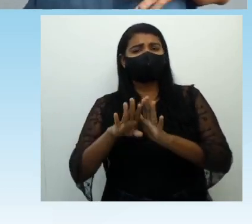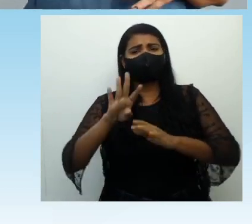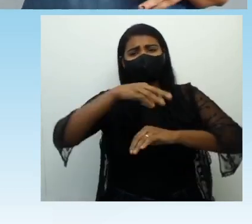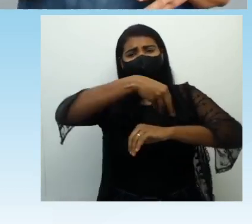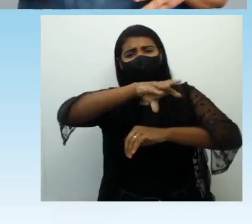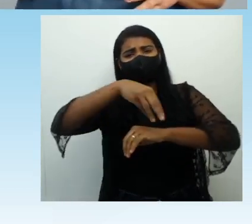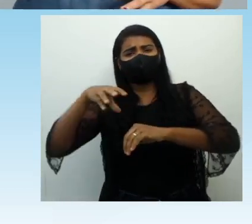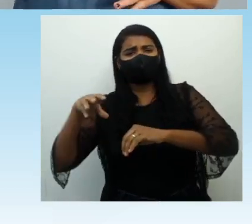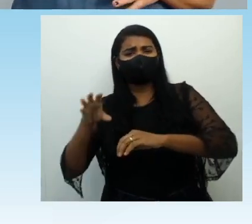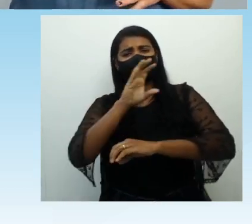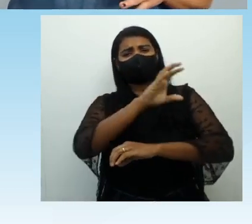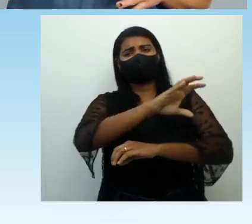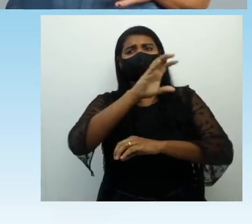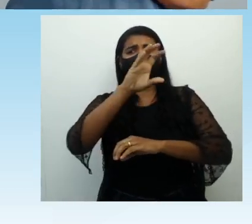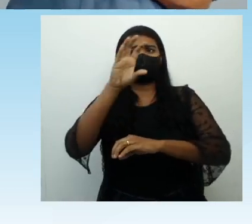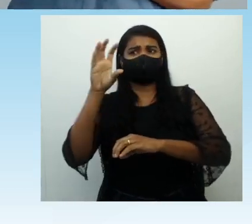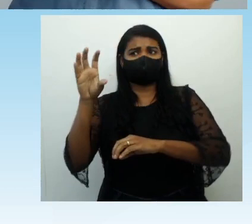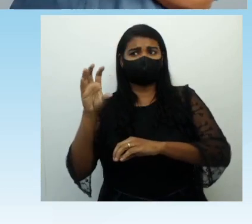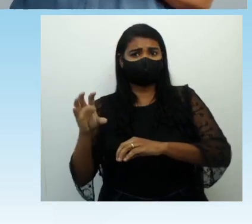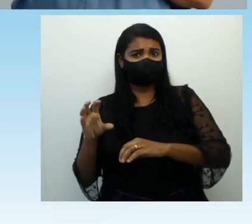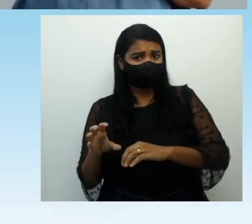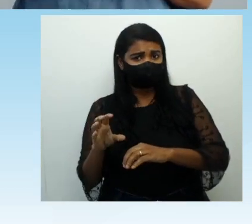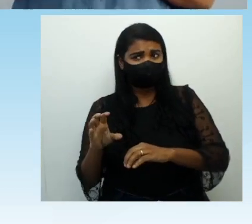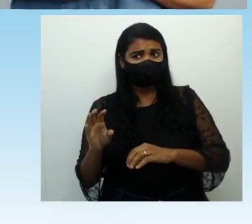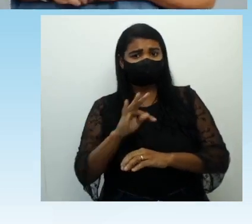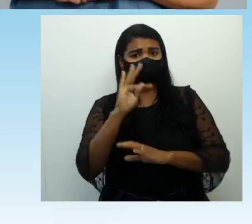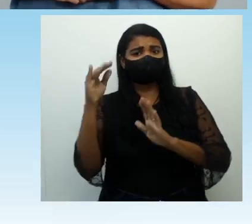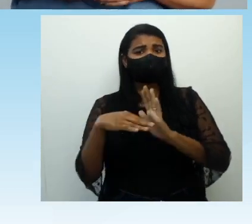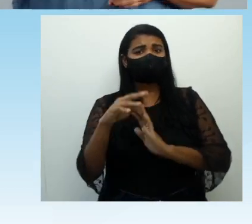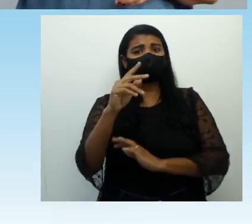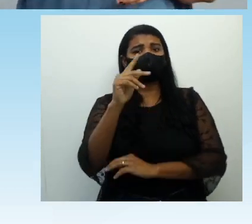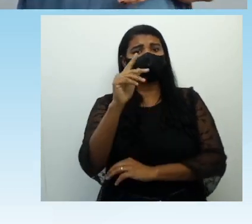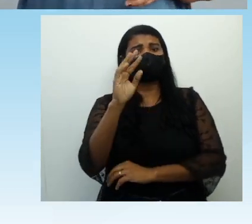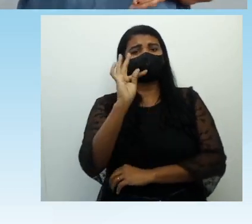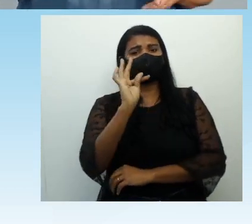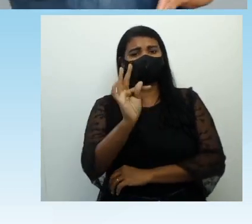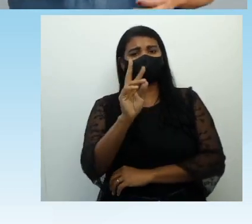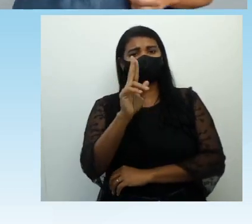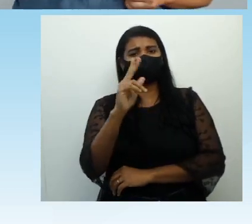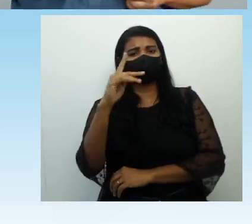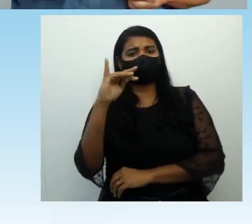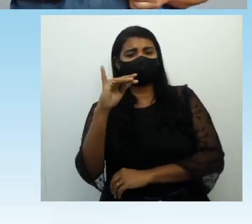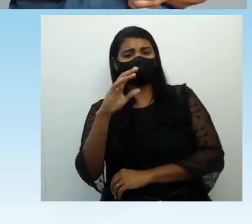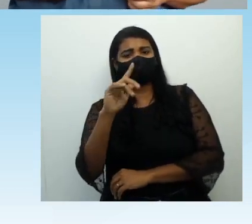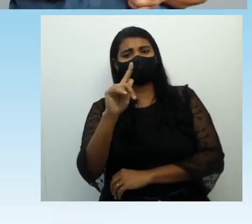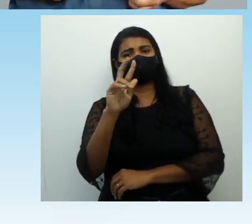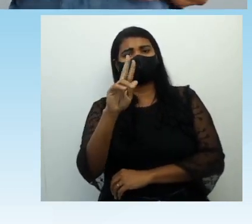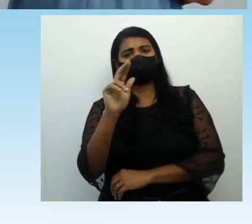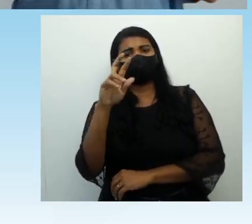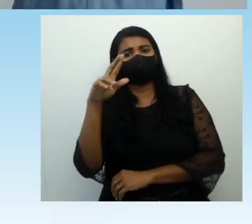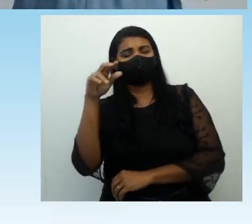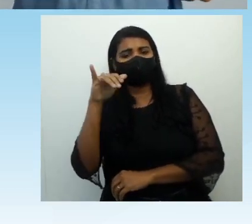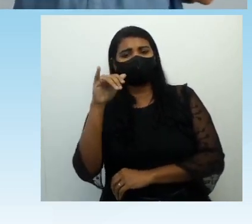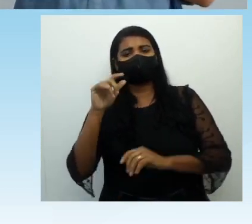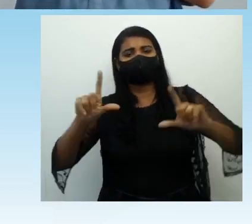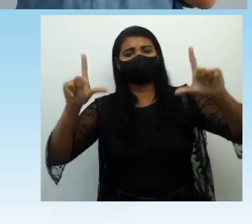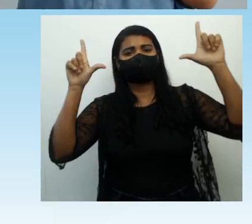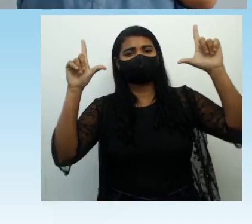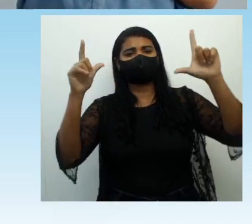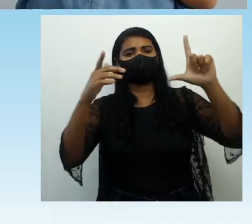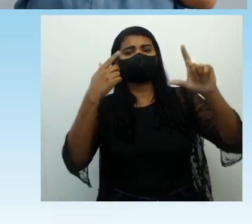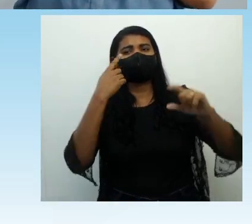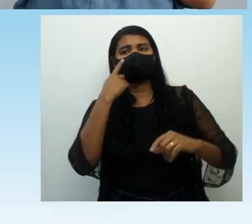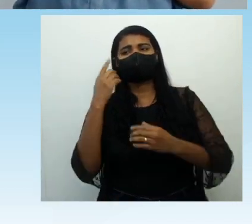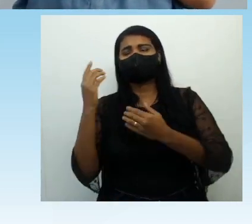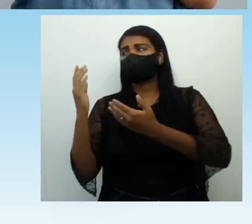parte do território, sendo a maior parte de todos eles é o Tupi-Guarani. Veja no slide aí, meus amores, eu botei aí,